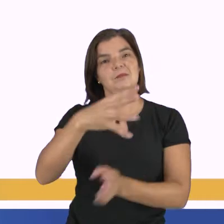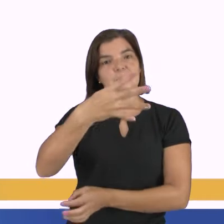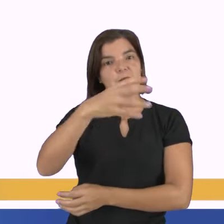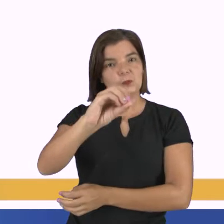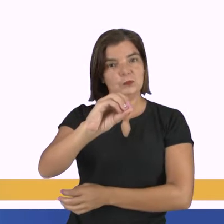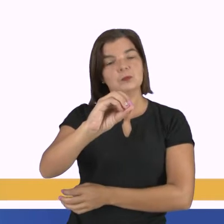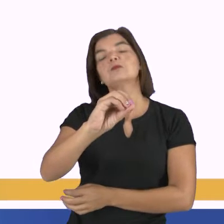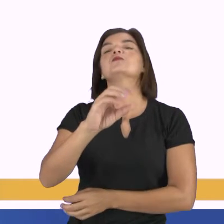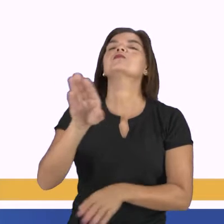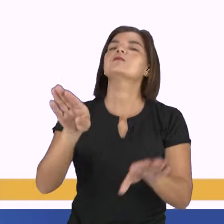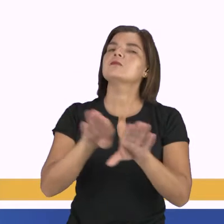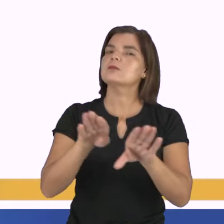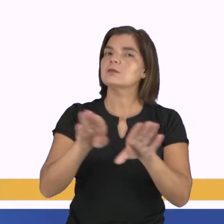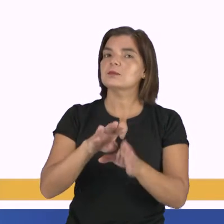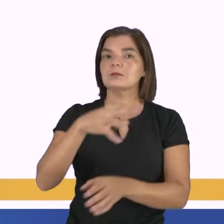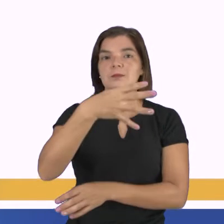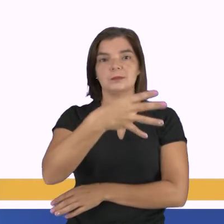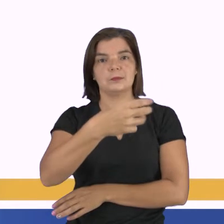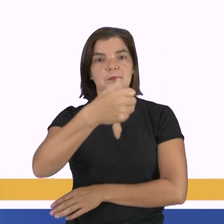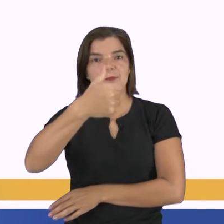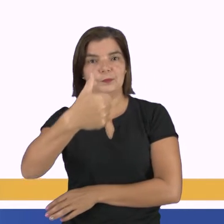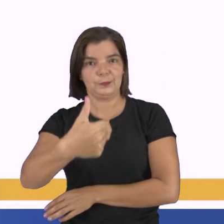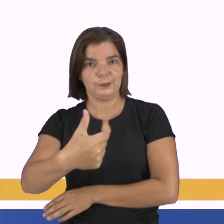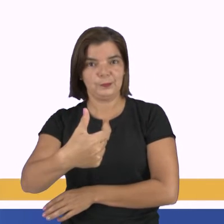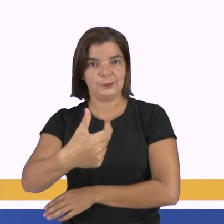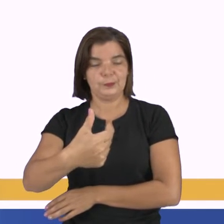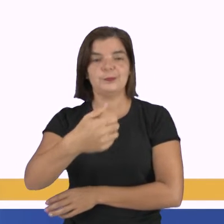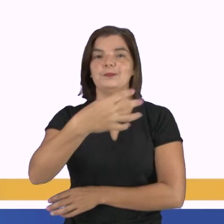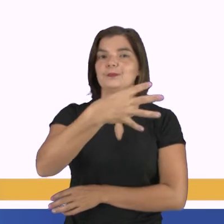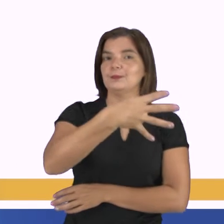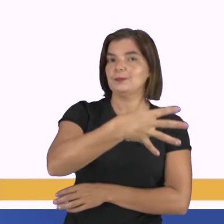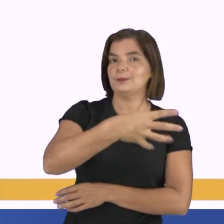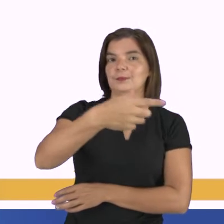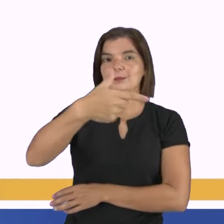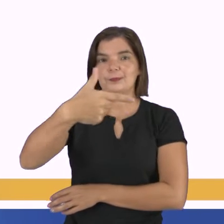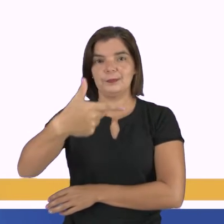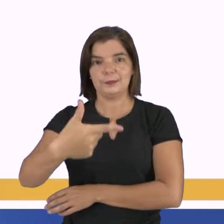certo? Então, também vai ficar 41,